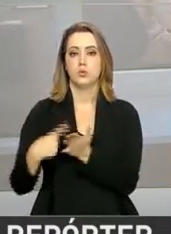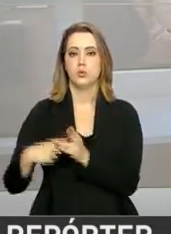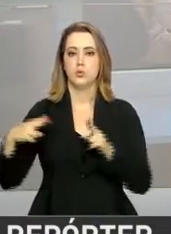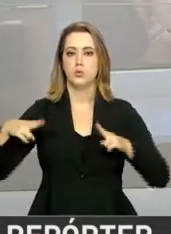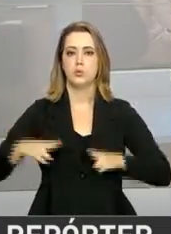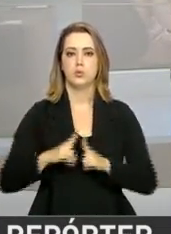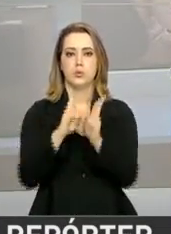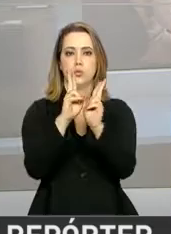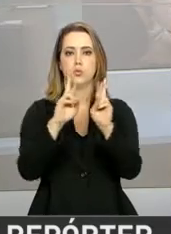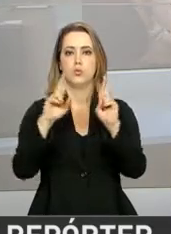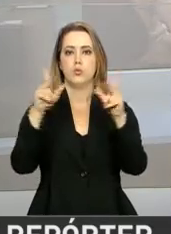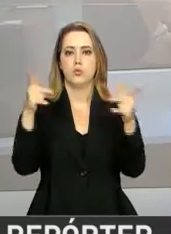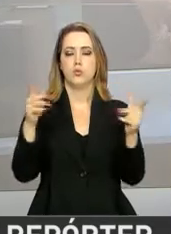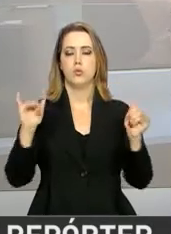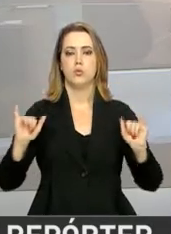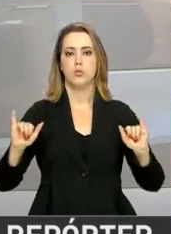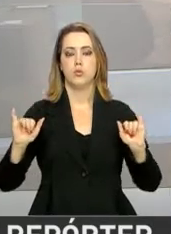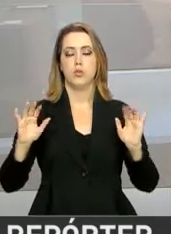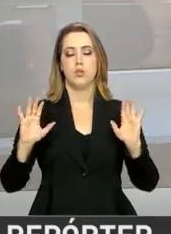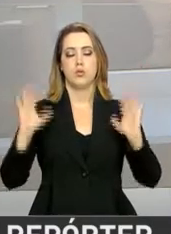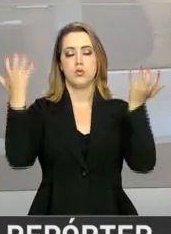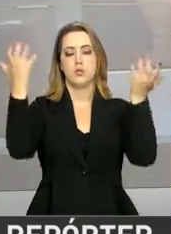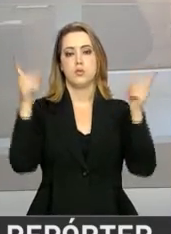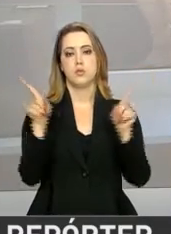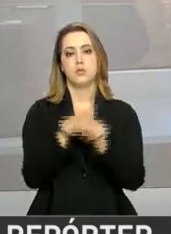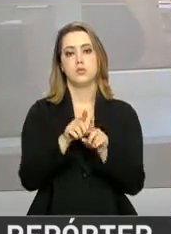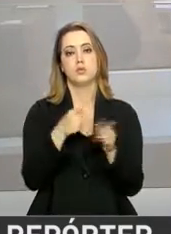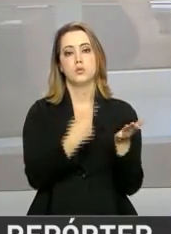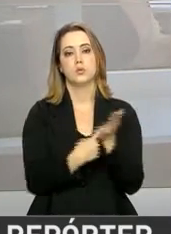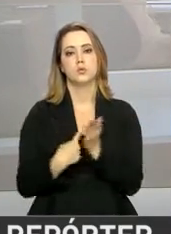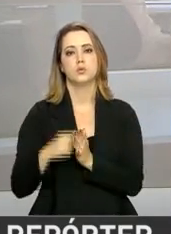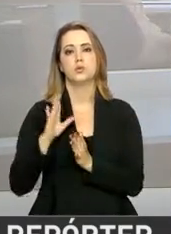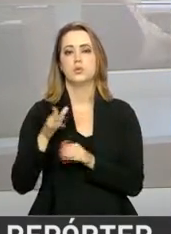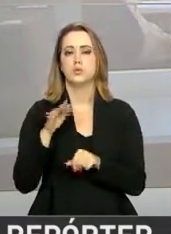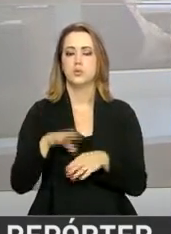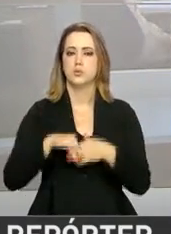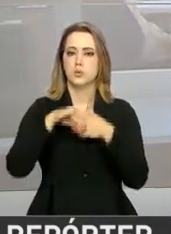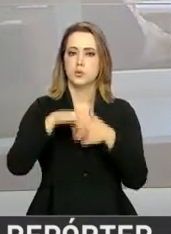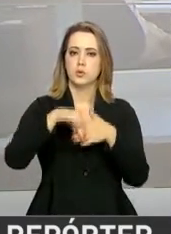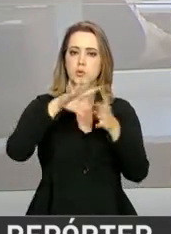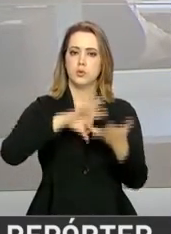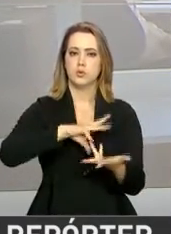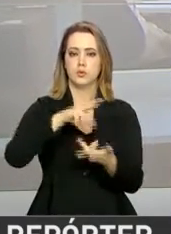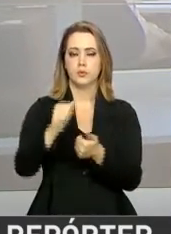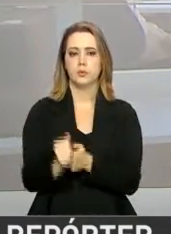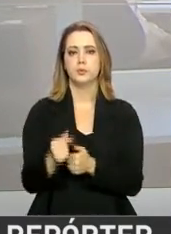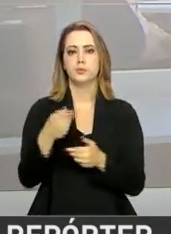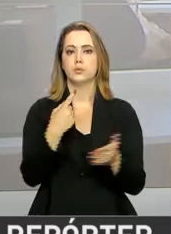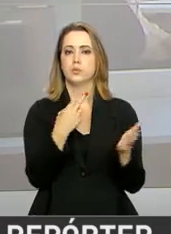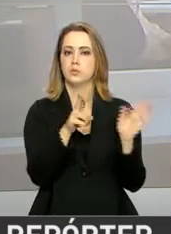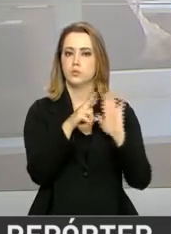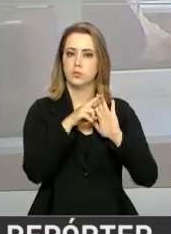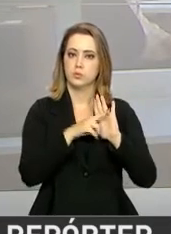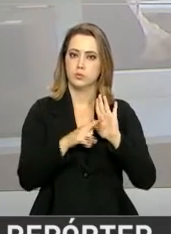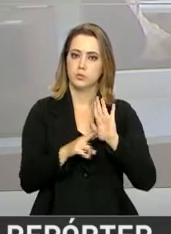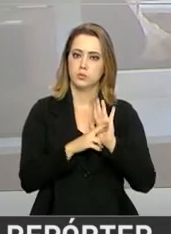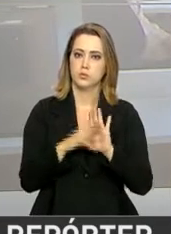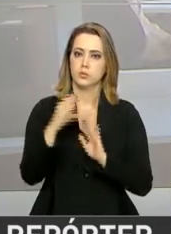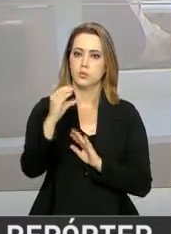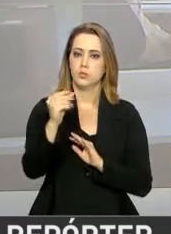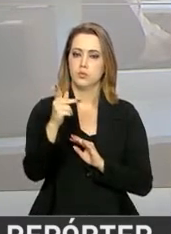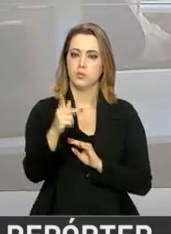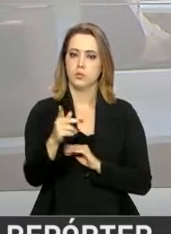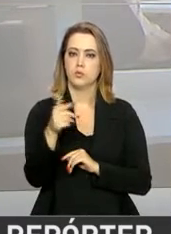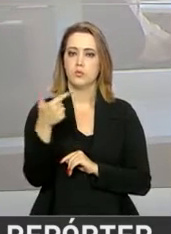tratado foi adotado há quase um ano por líderes mundiais e será regulamentado na conferência sobre o clima a cop 22 entre os